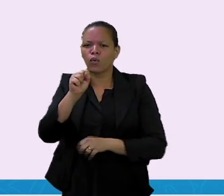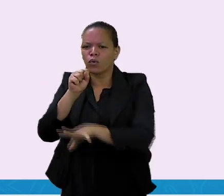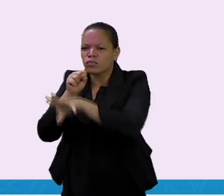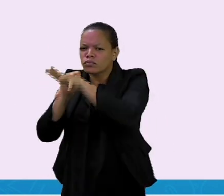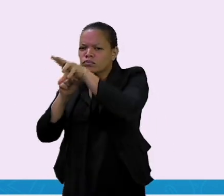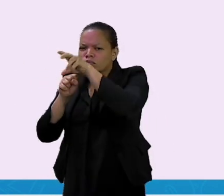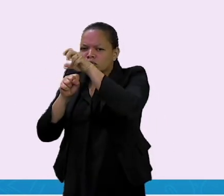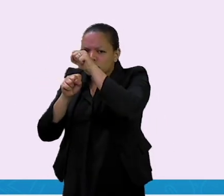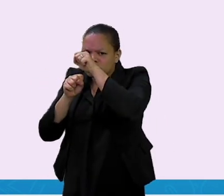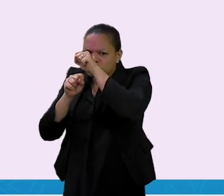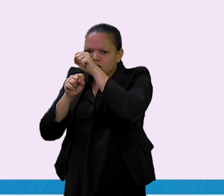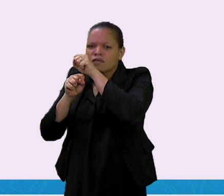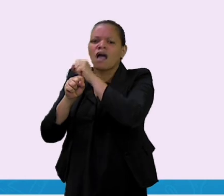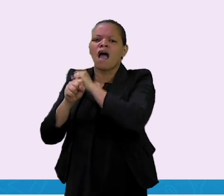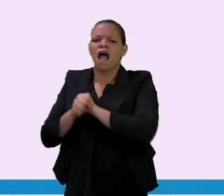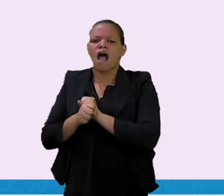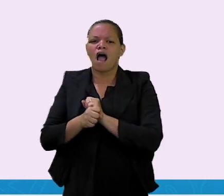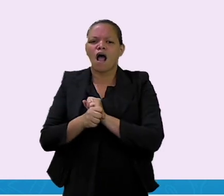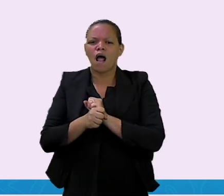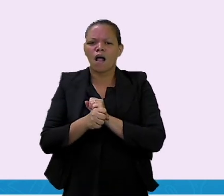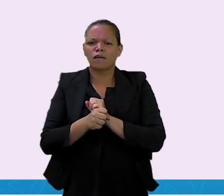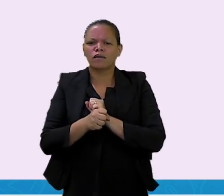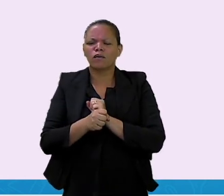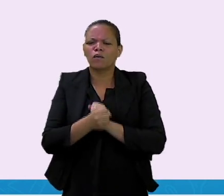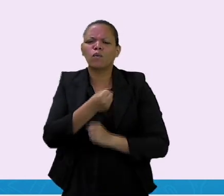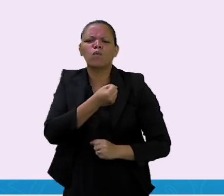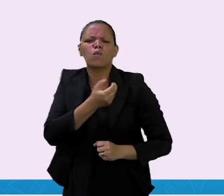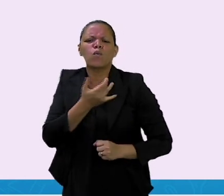gramas? Quantas gramas? Vão ser